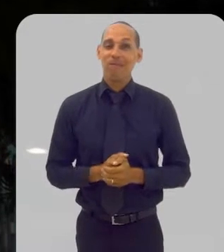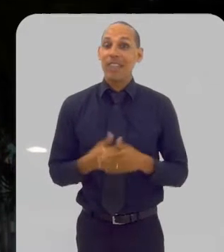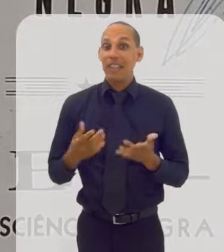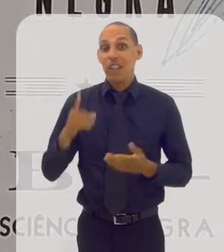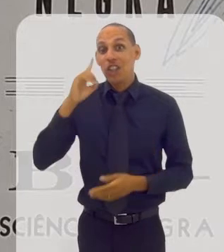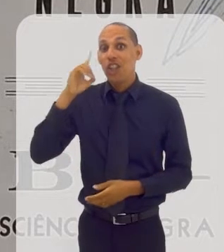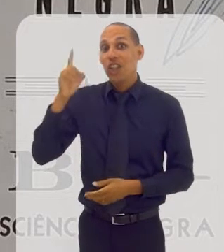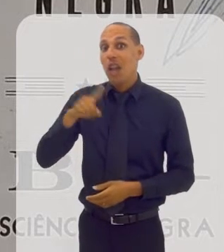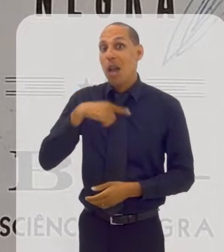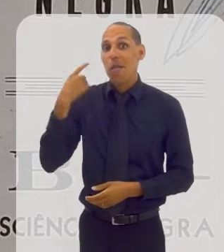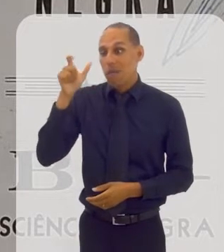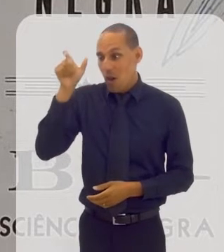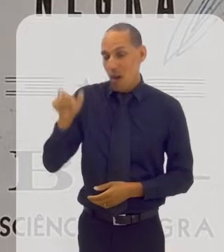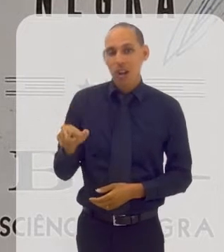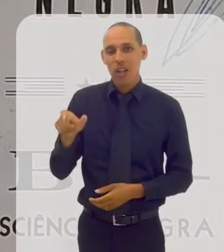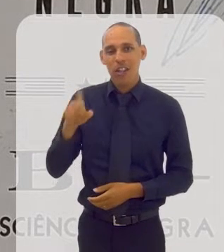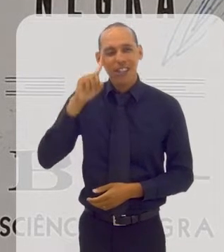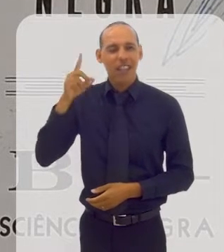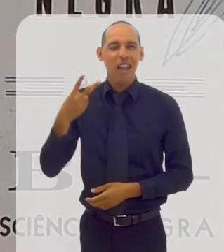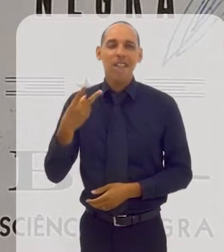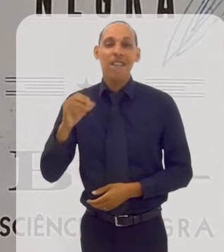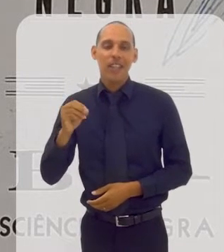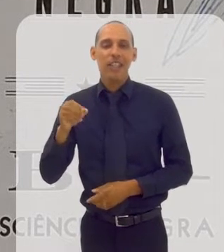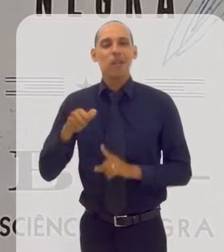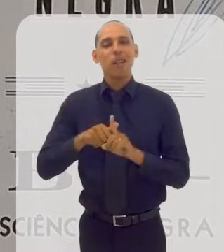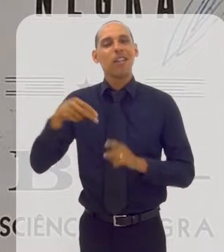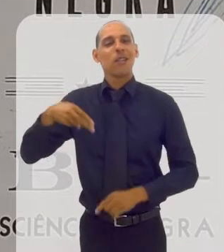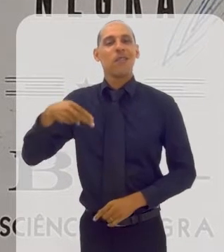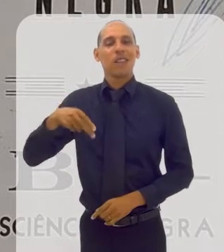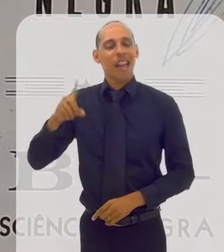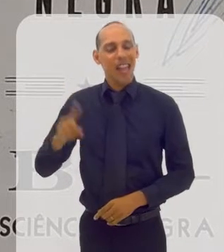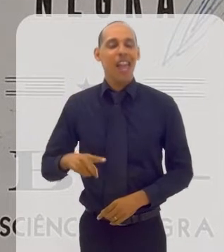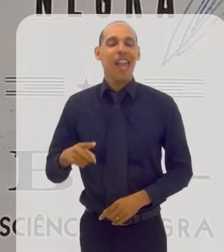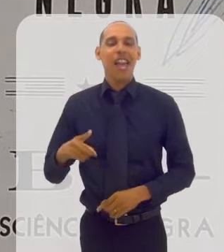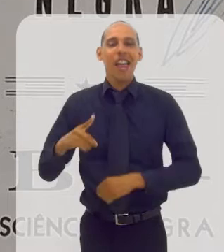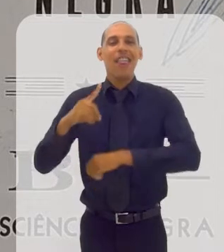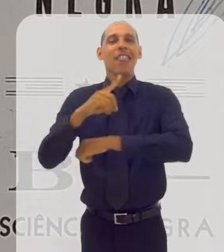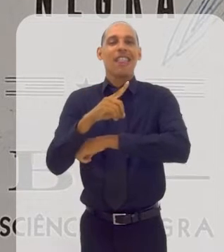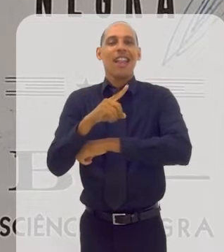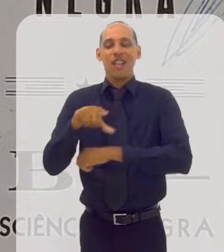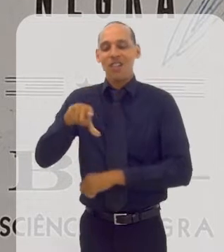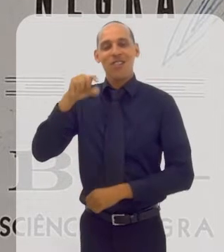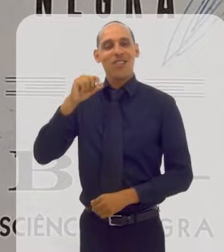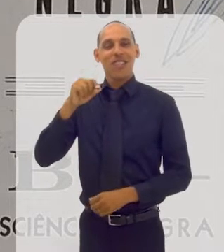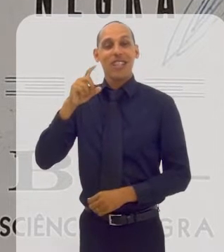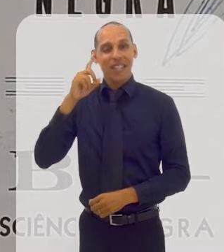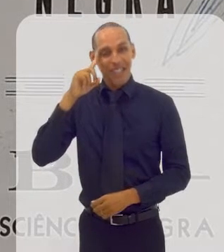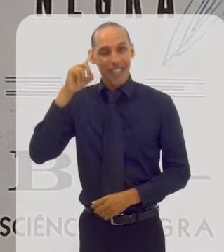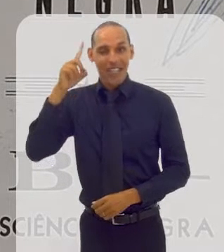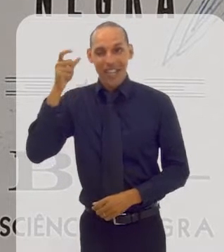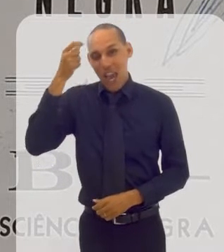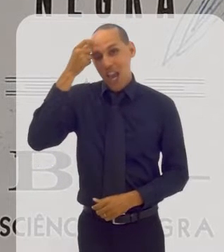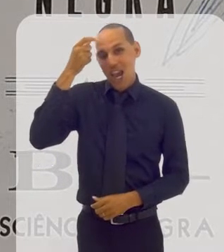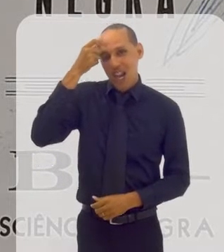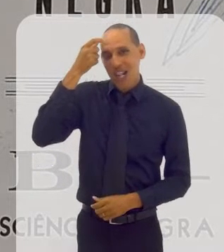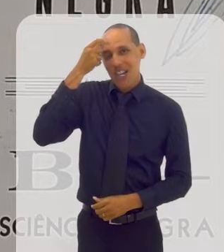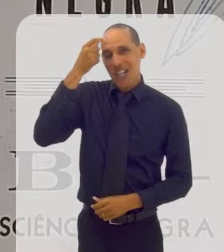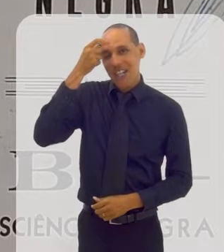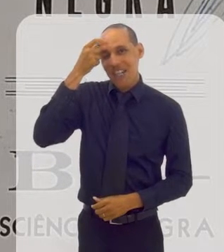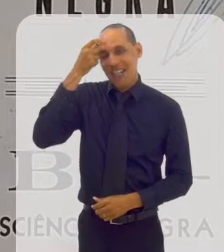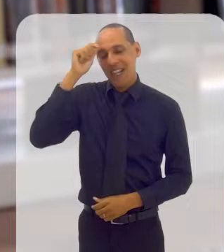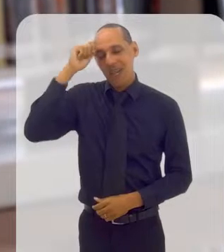resistência. E aí a data da sua morte, que é 20 de novembro, foi eleita a data para se comemorar o Dia da Consciência